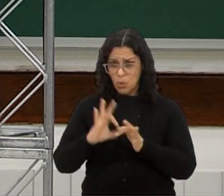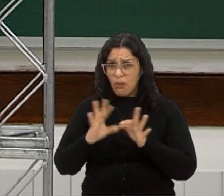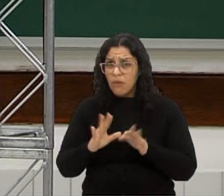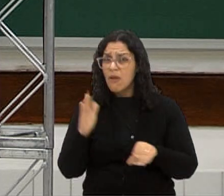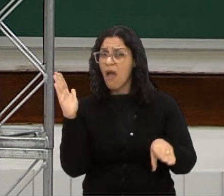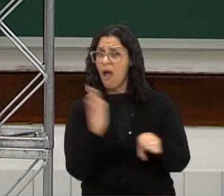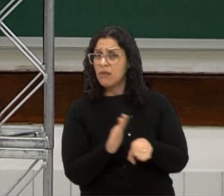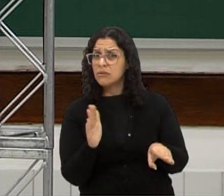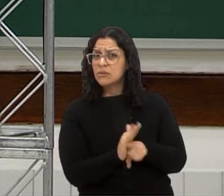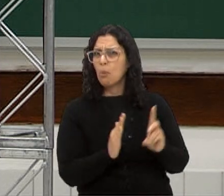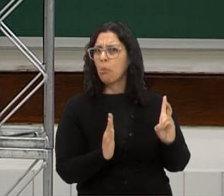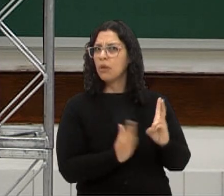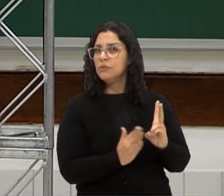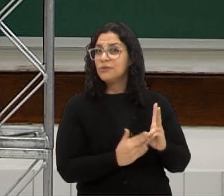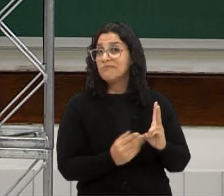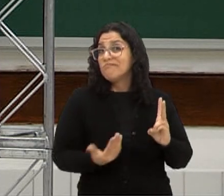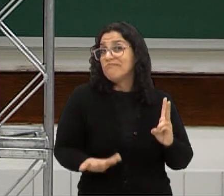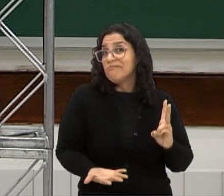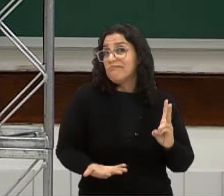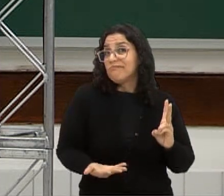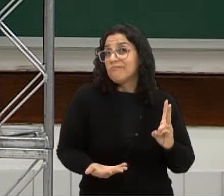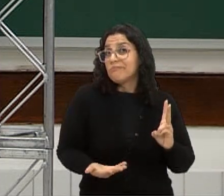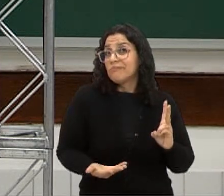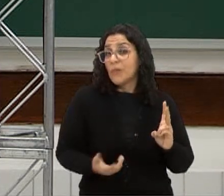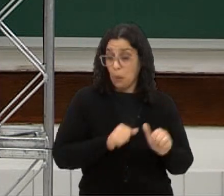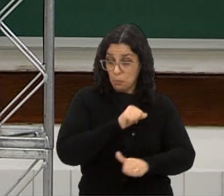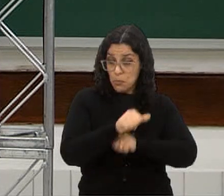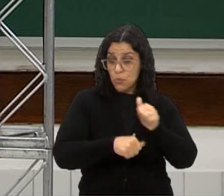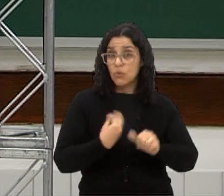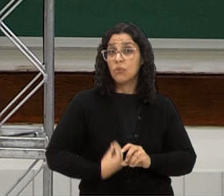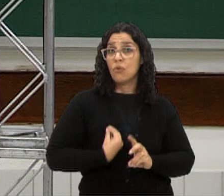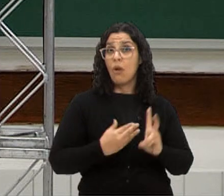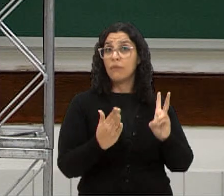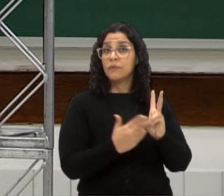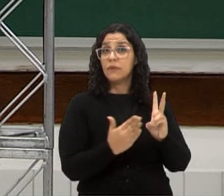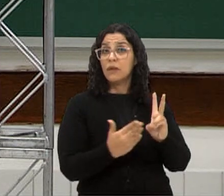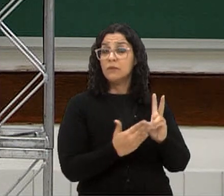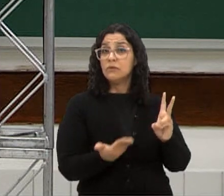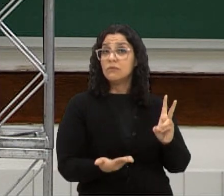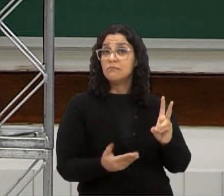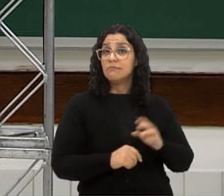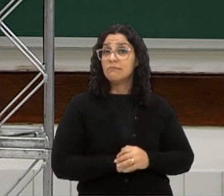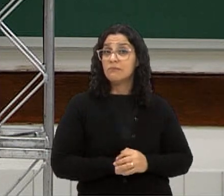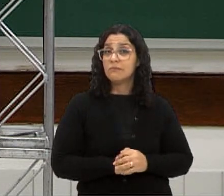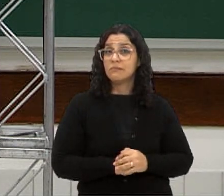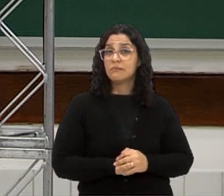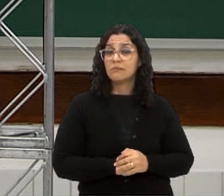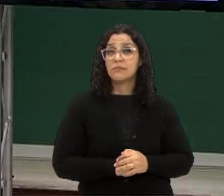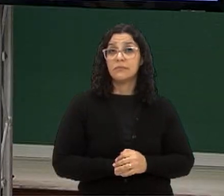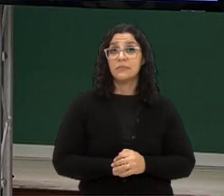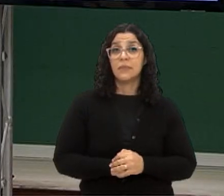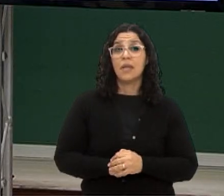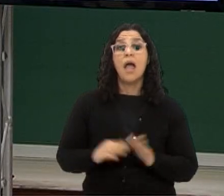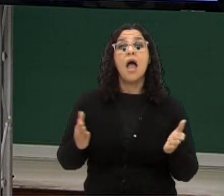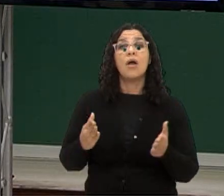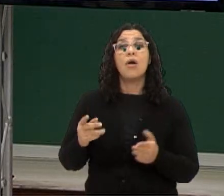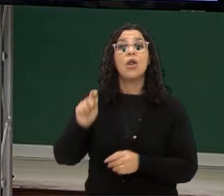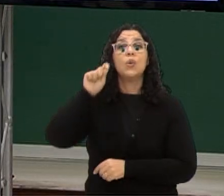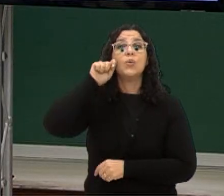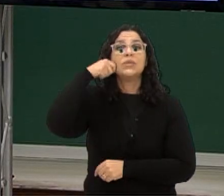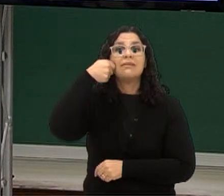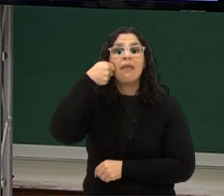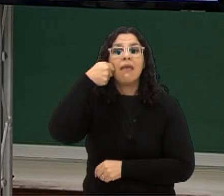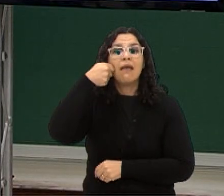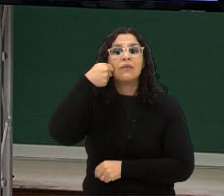algo benéfico para eles? Foi algo que mudou a vida deles? Os povos